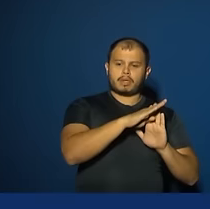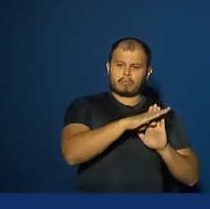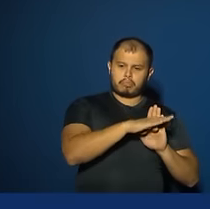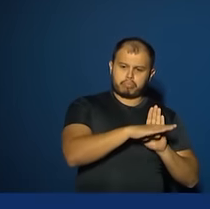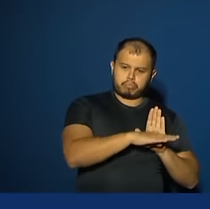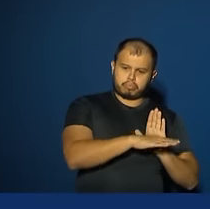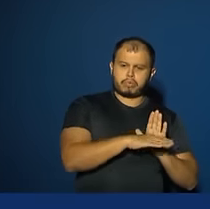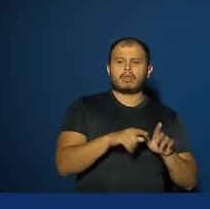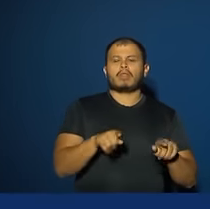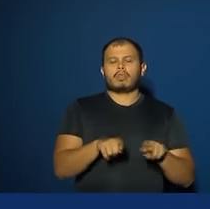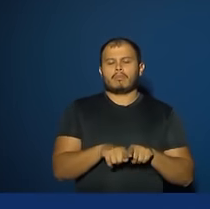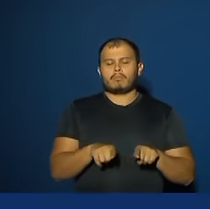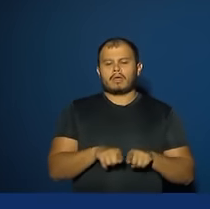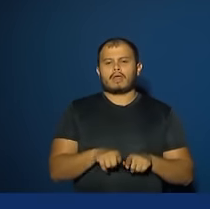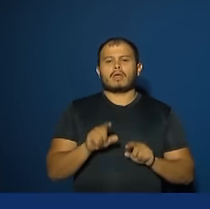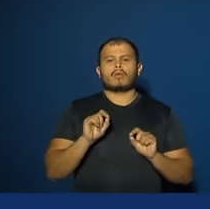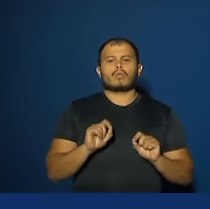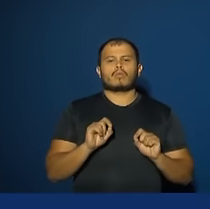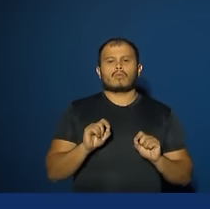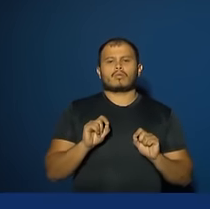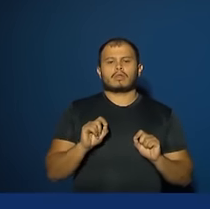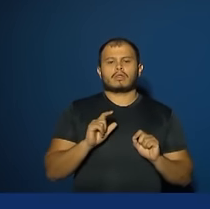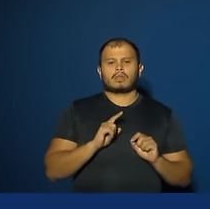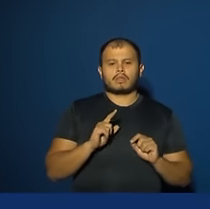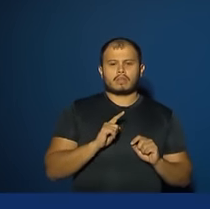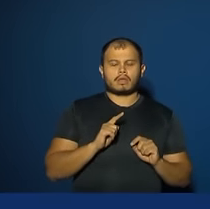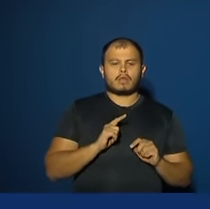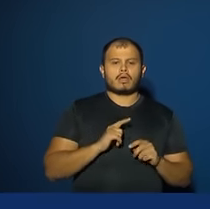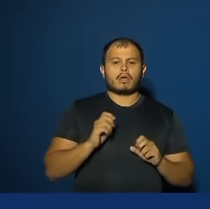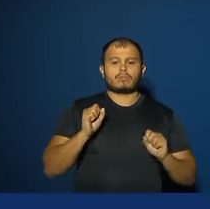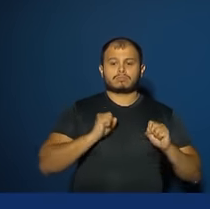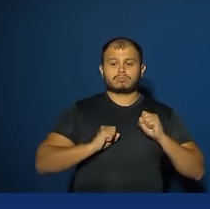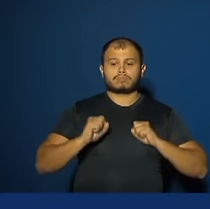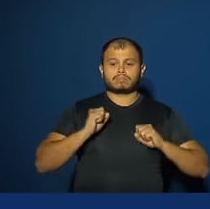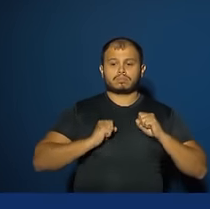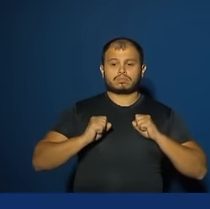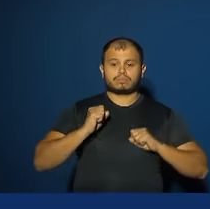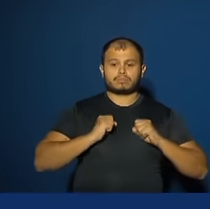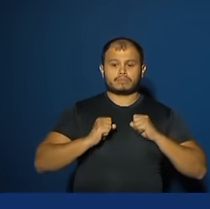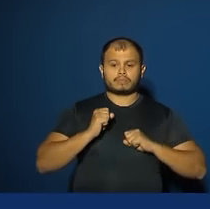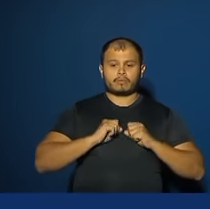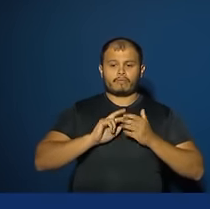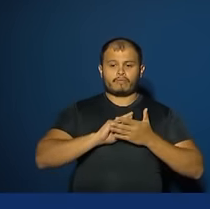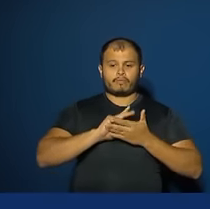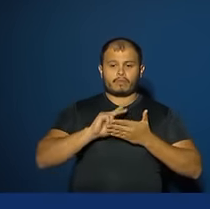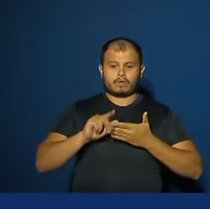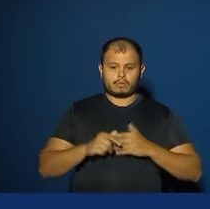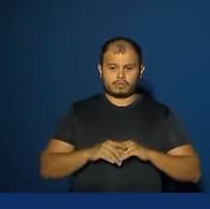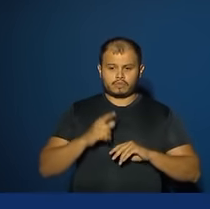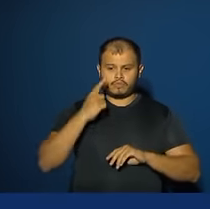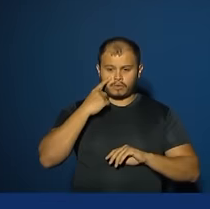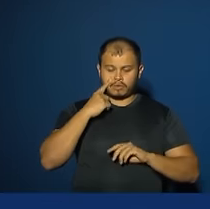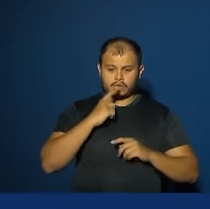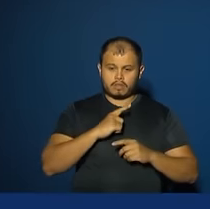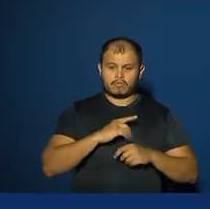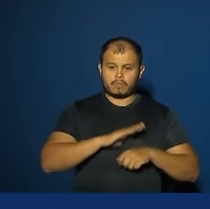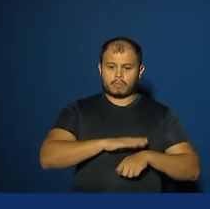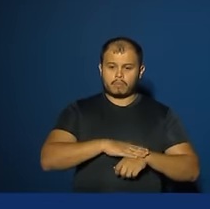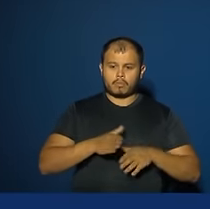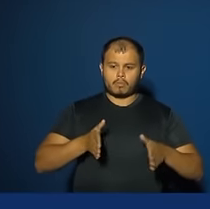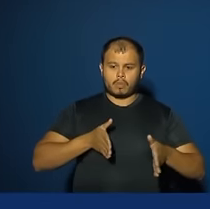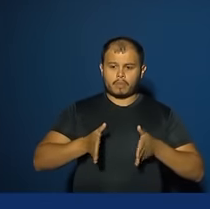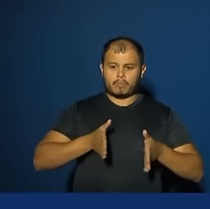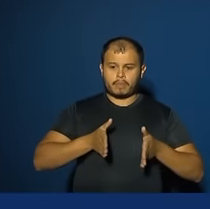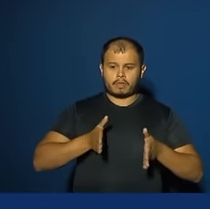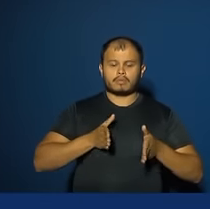desinflacionários, é o papel da credibilidade e da ancoragem das expectativas. A gente viu que, em alguns momentos, o processo de